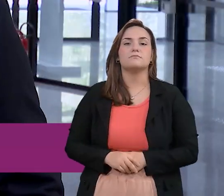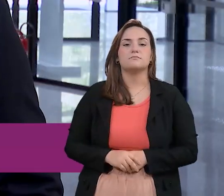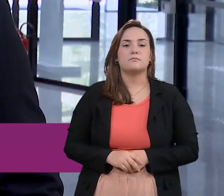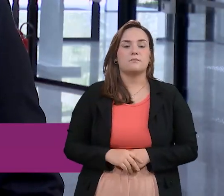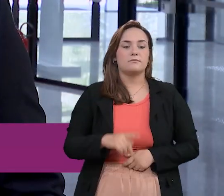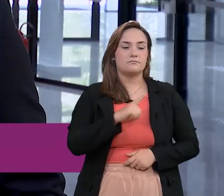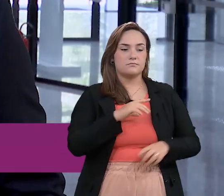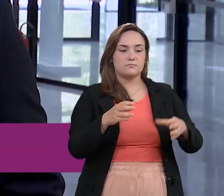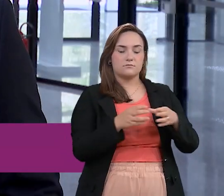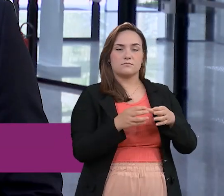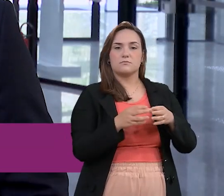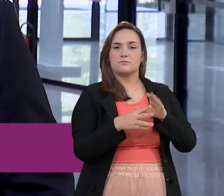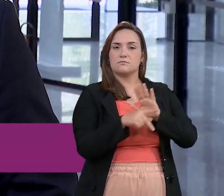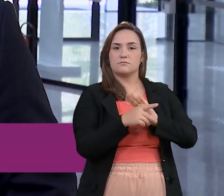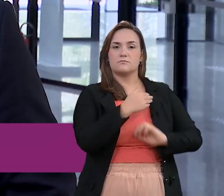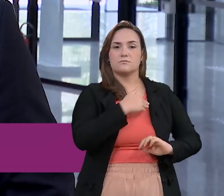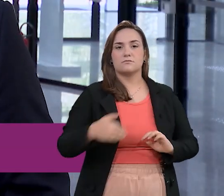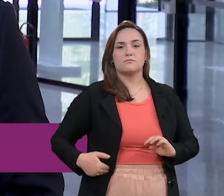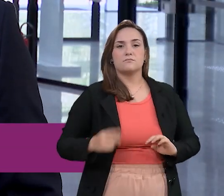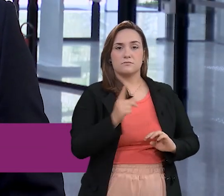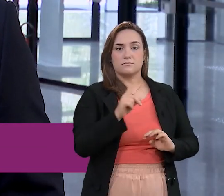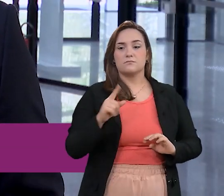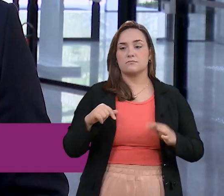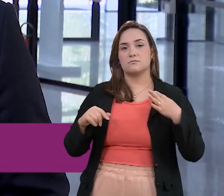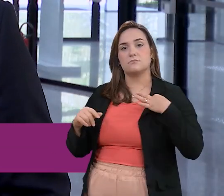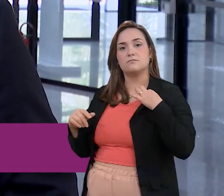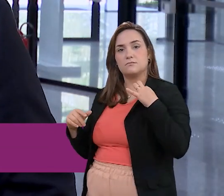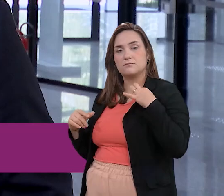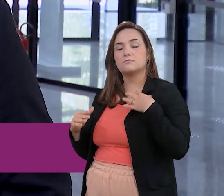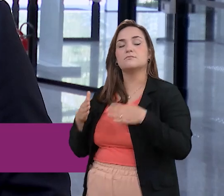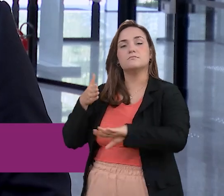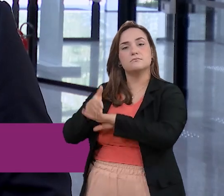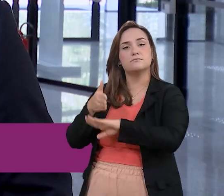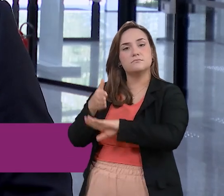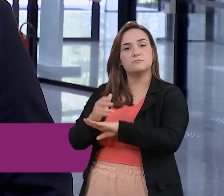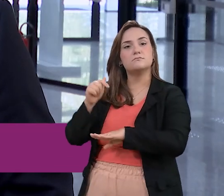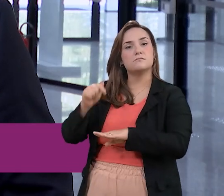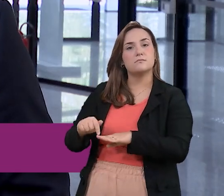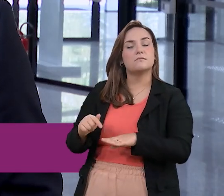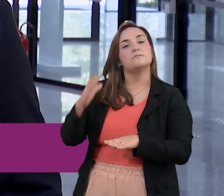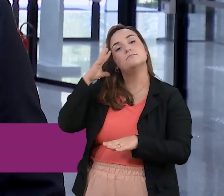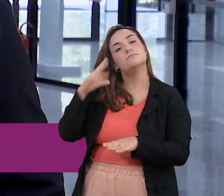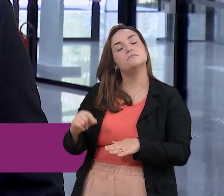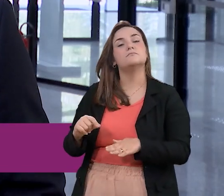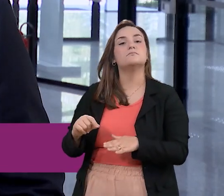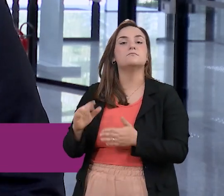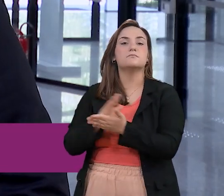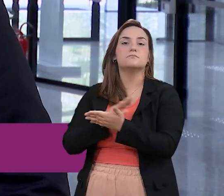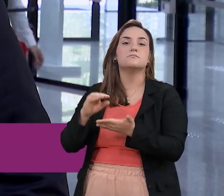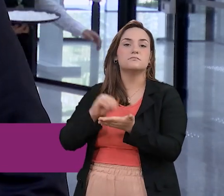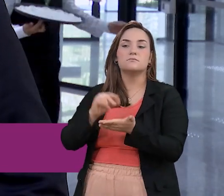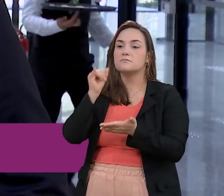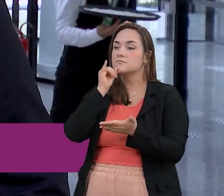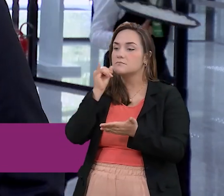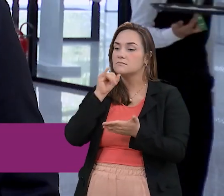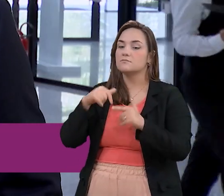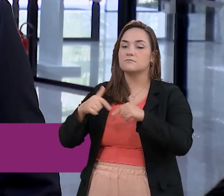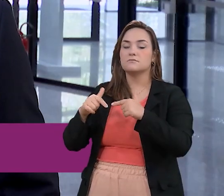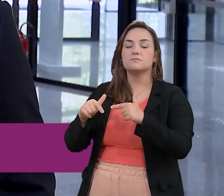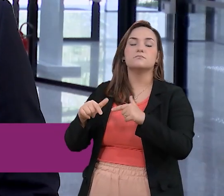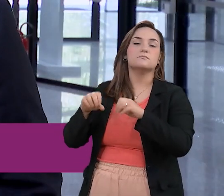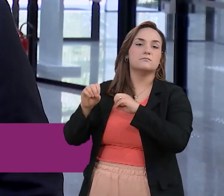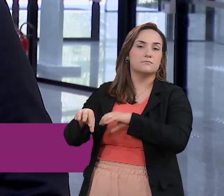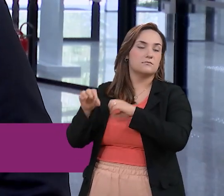iniciativas de organizações não governamentais e voluntários são essenciais para suprir algumas dessas carências ofere Endo atividades